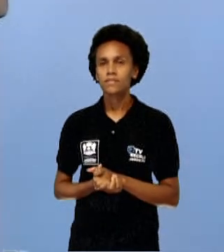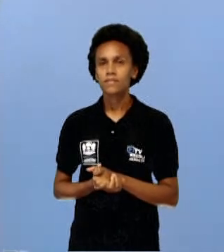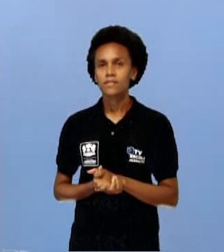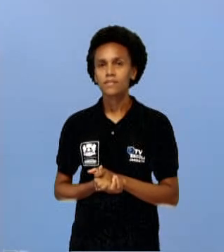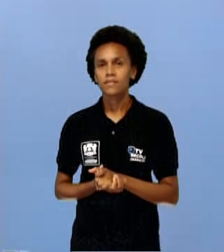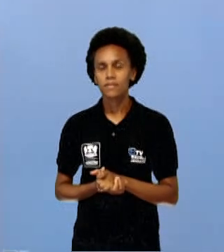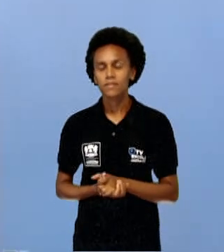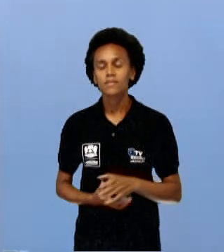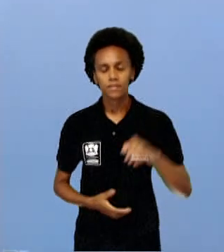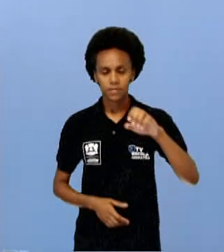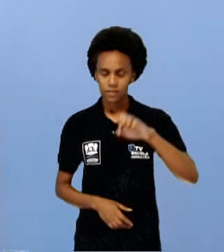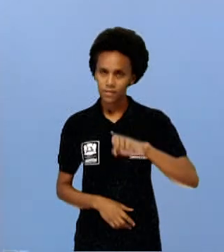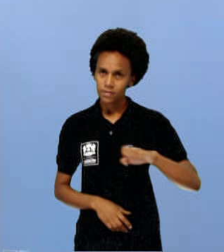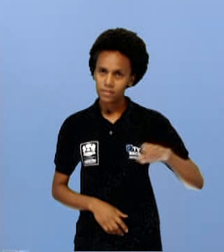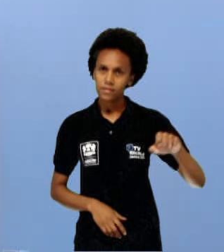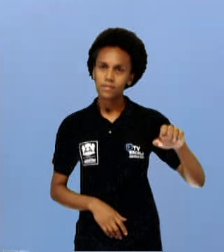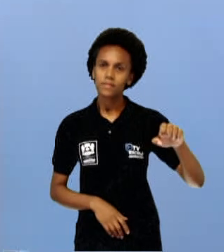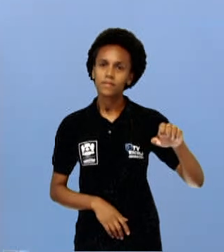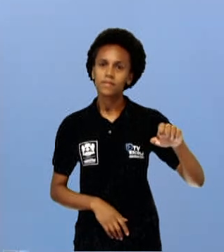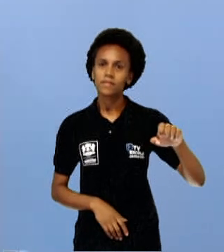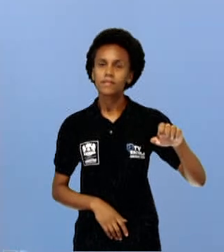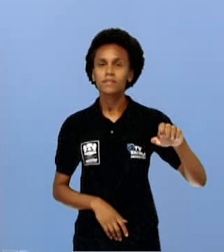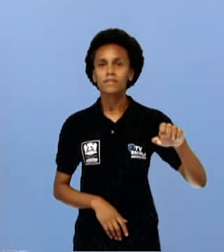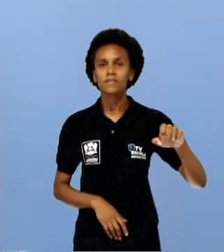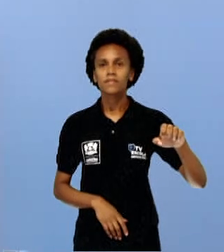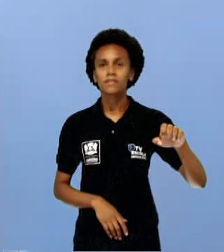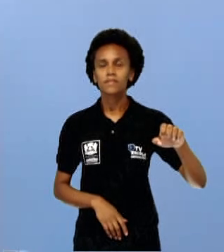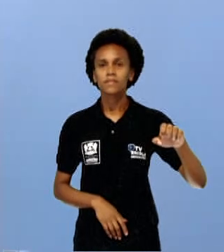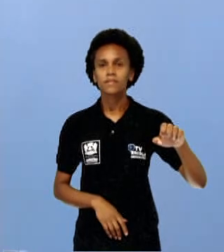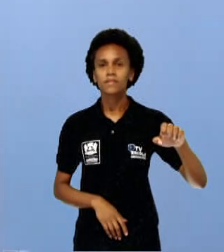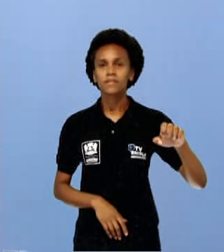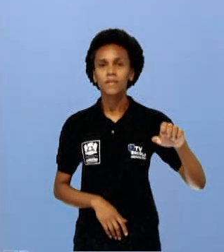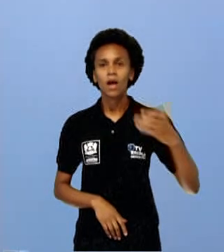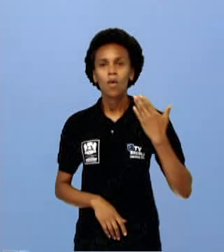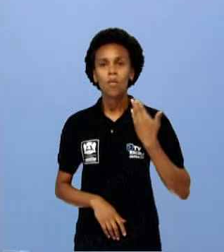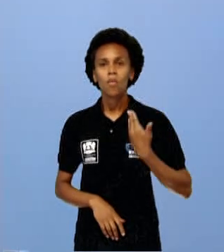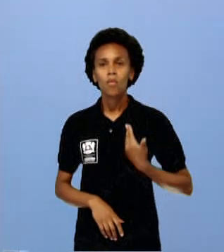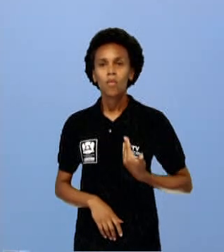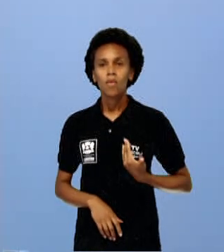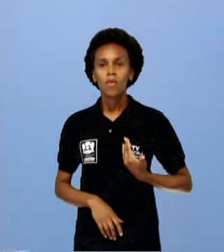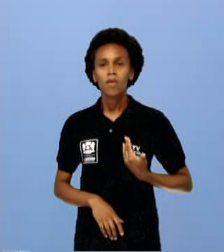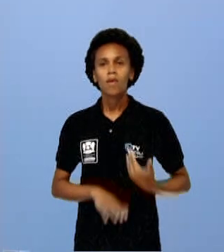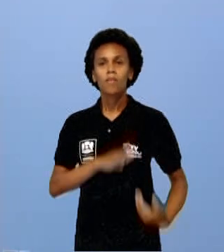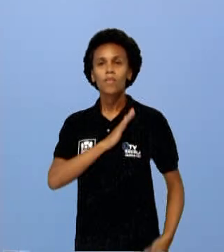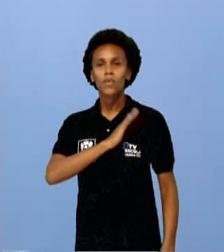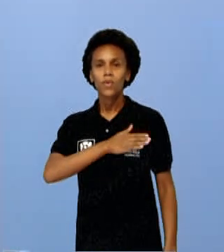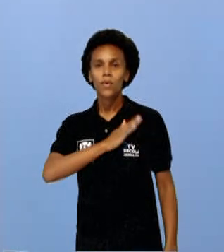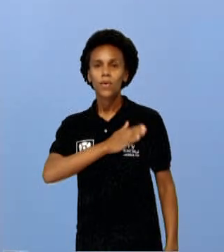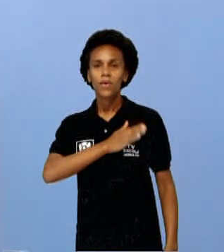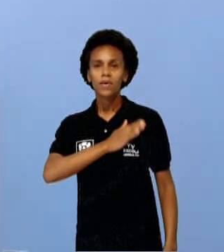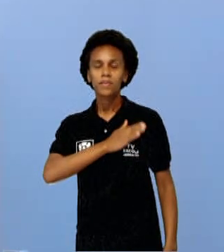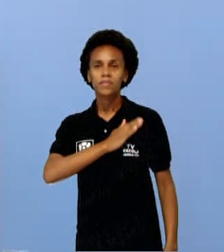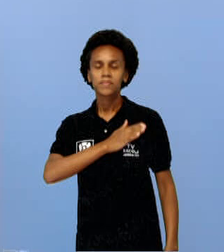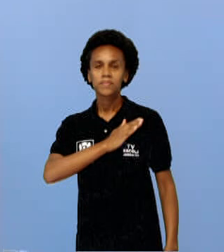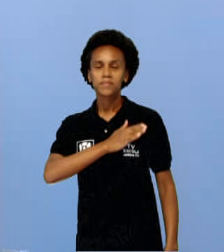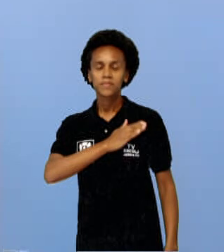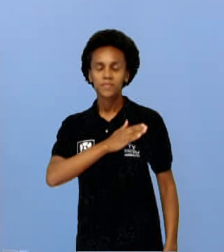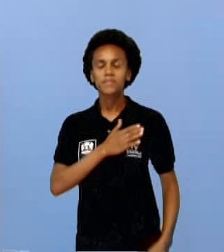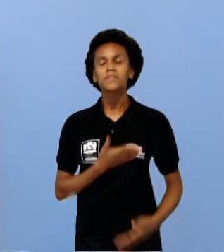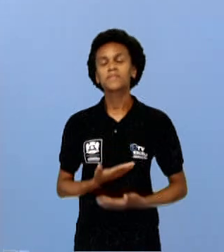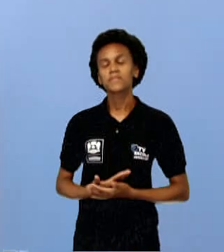a esquerda a gente fala aqui ó é o ladinho do coração olha o meu coração aqui